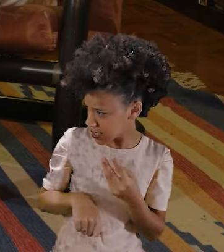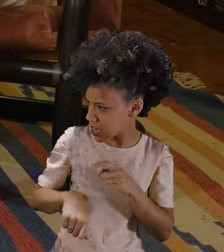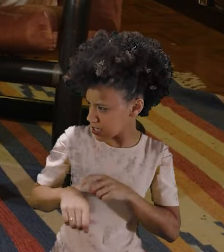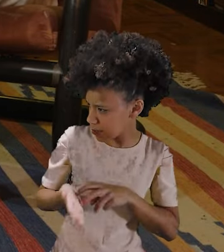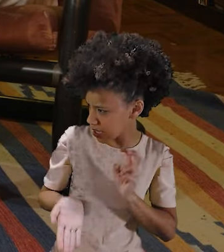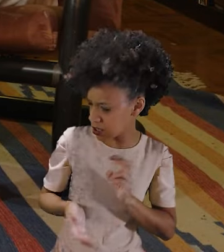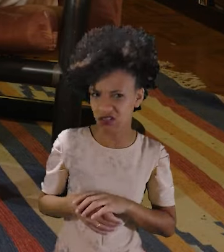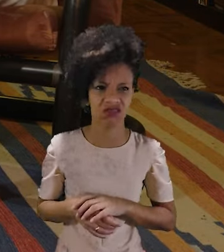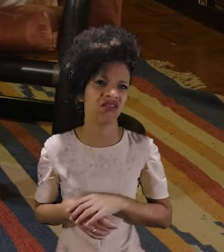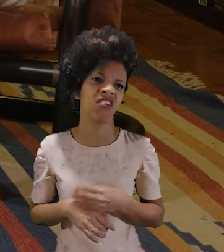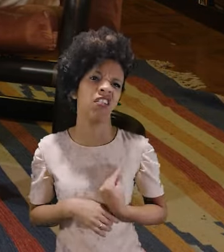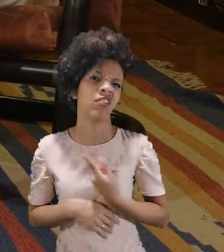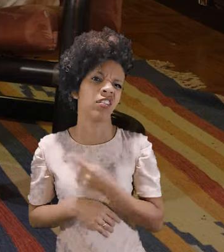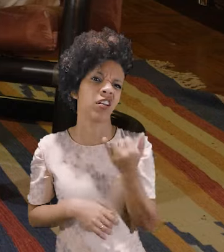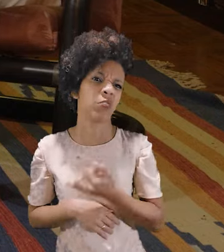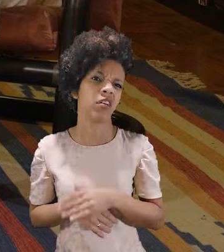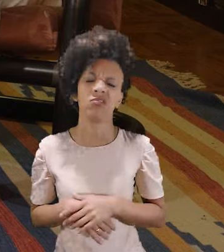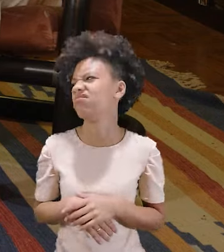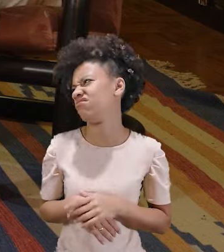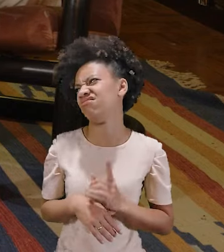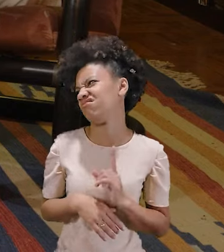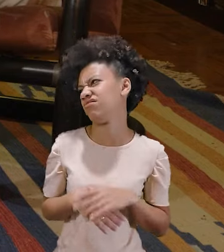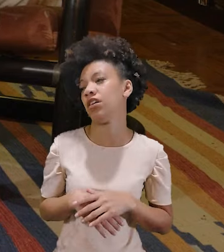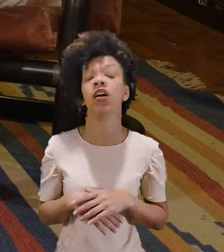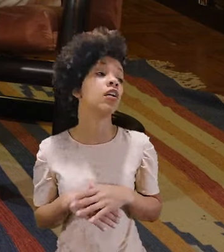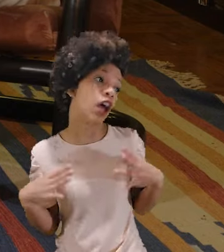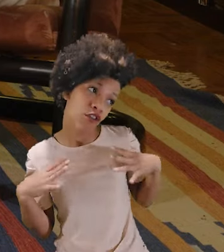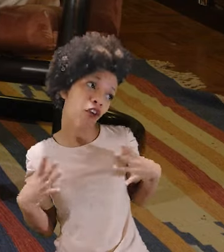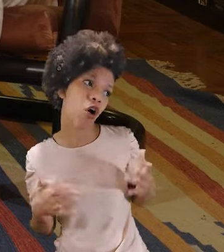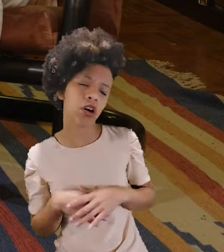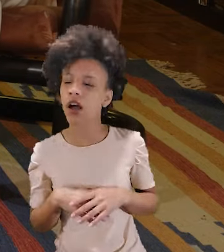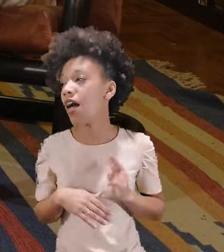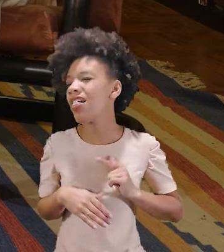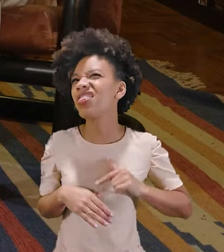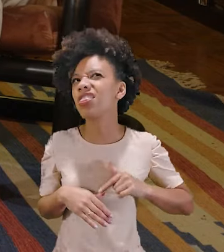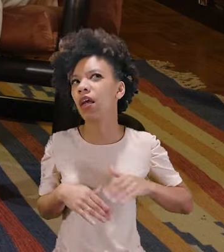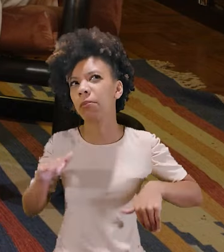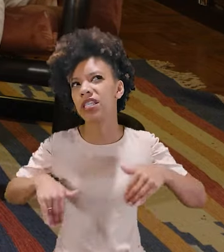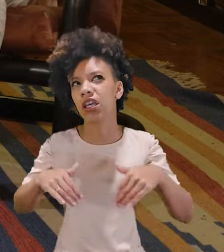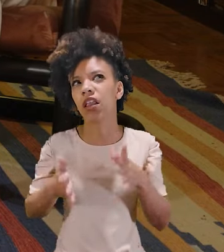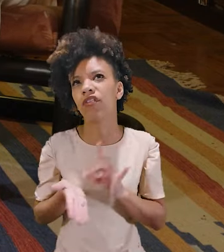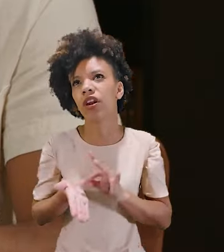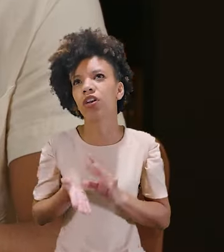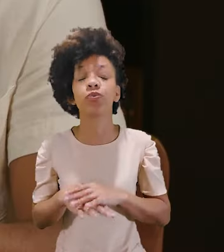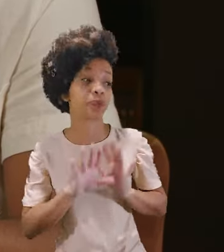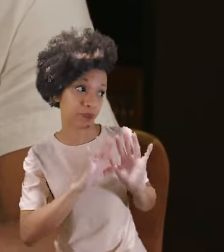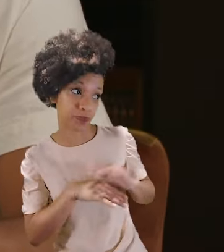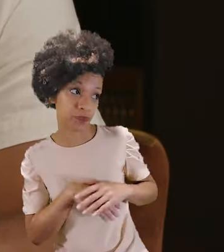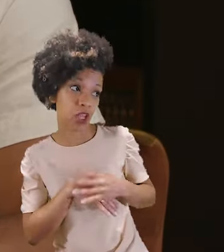tá trazendo da manhã é uma merda vou pagar aqui o nome de folga Folga assim é verdade